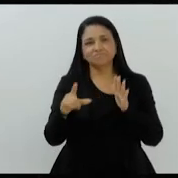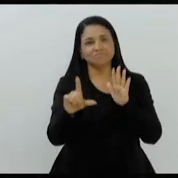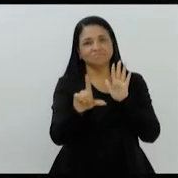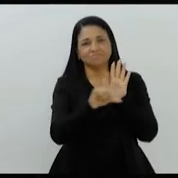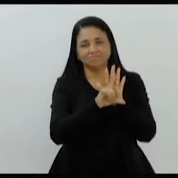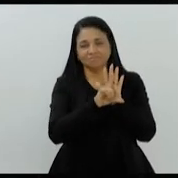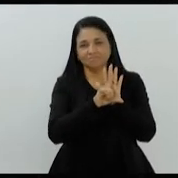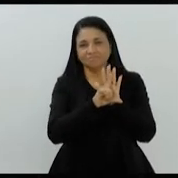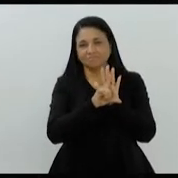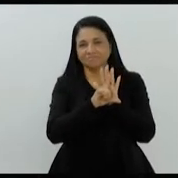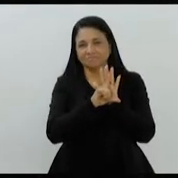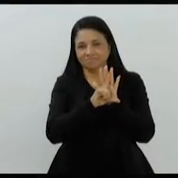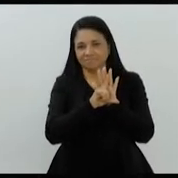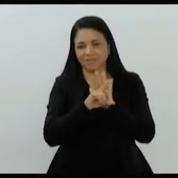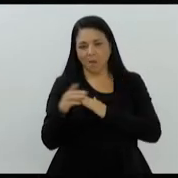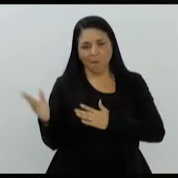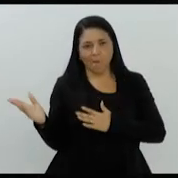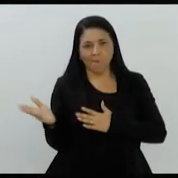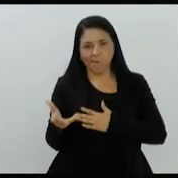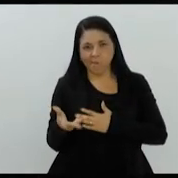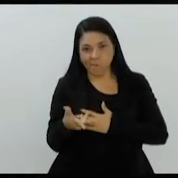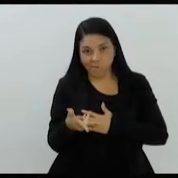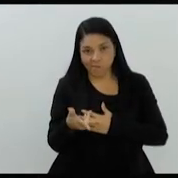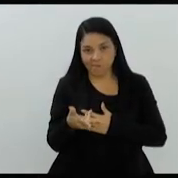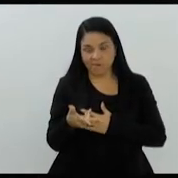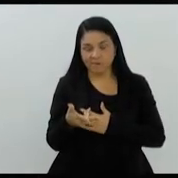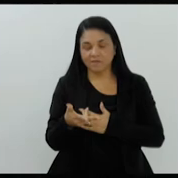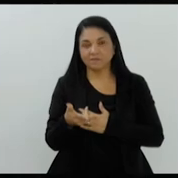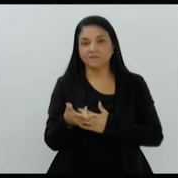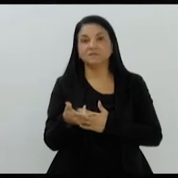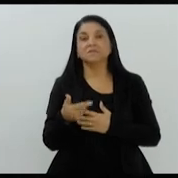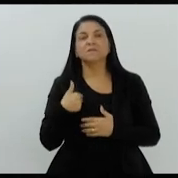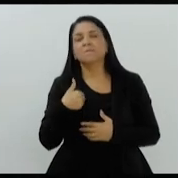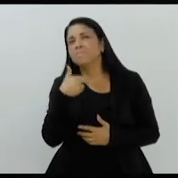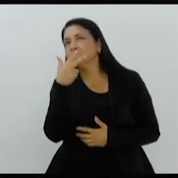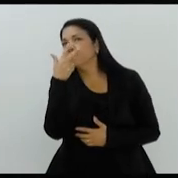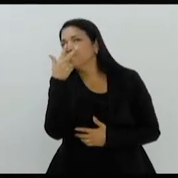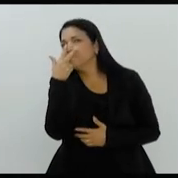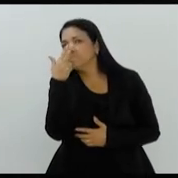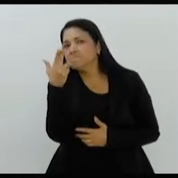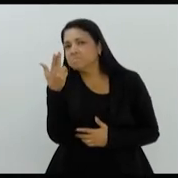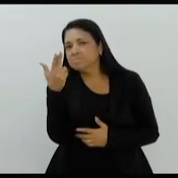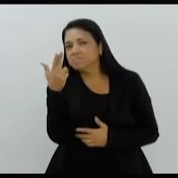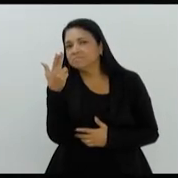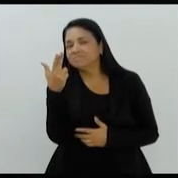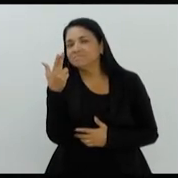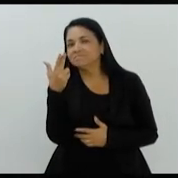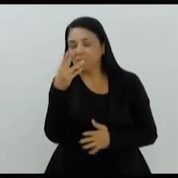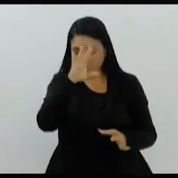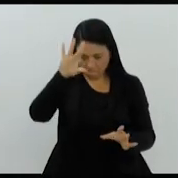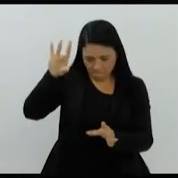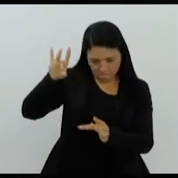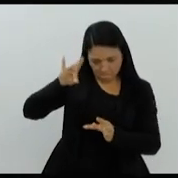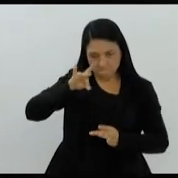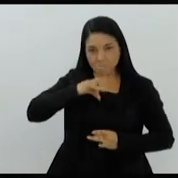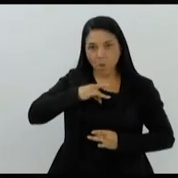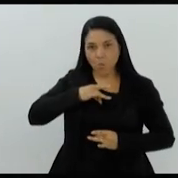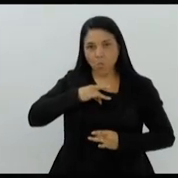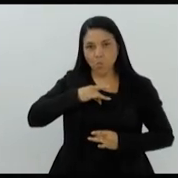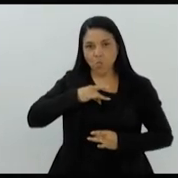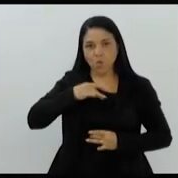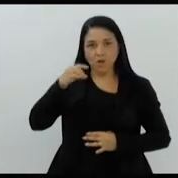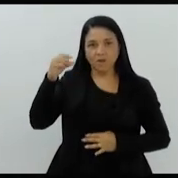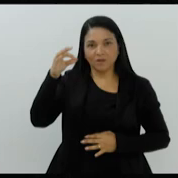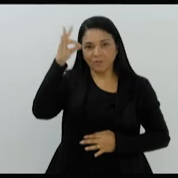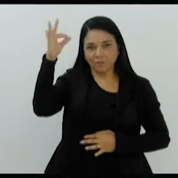uma velocidade incrível. Parece que incorpora o espírito